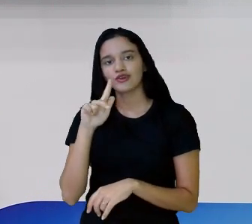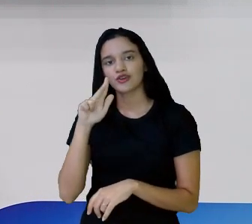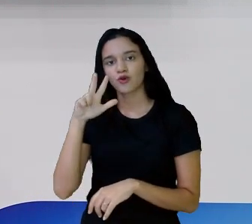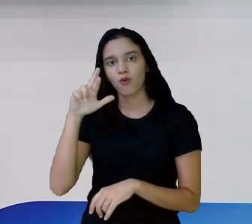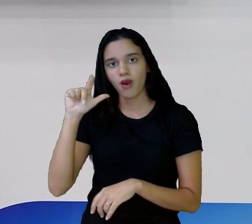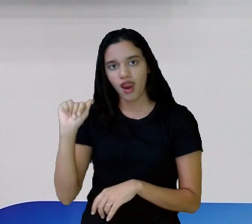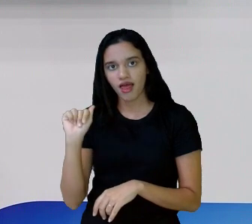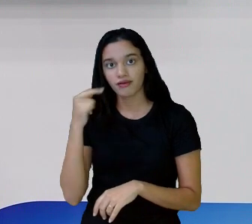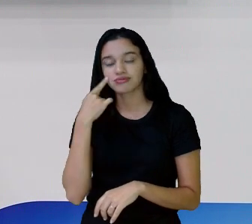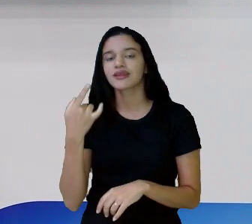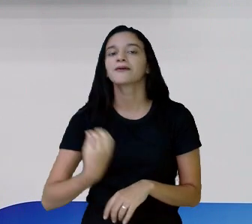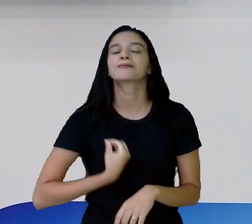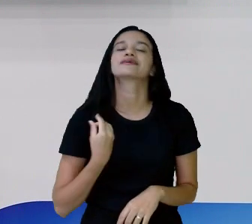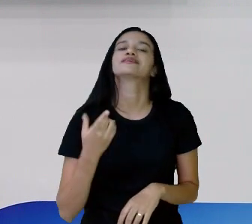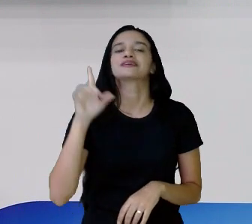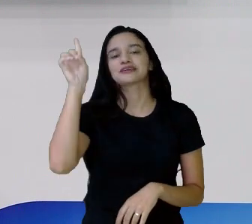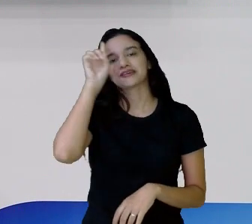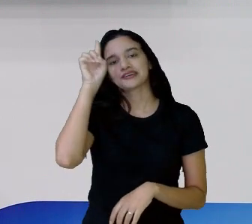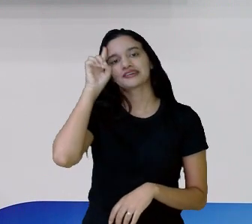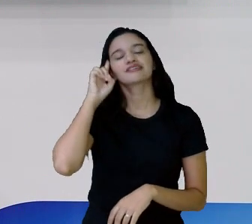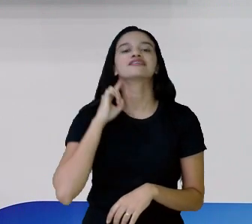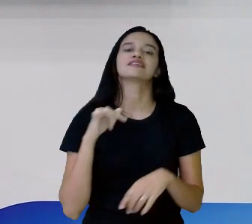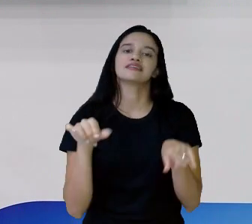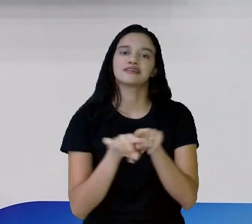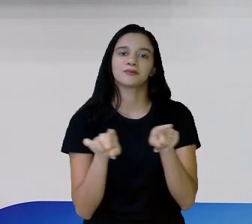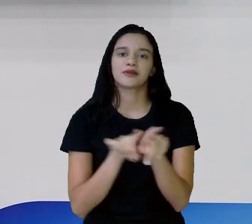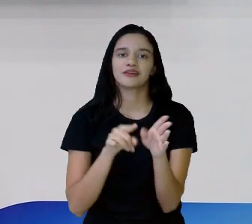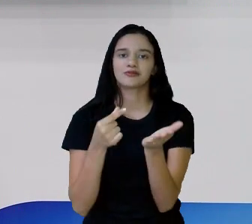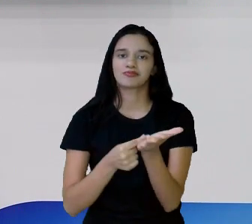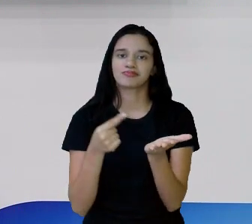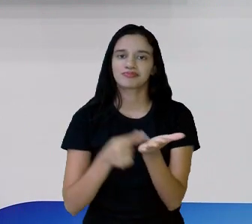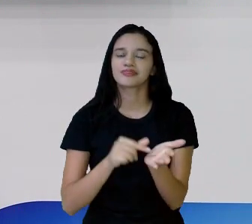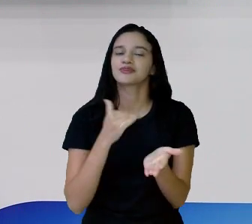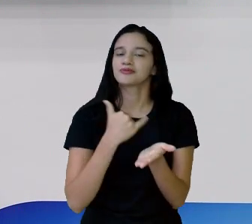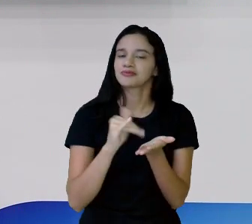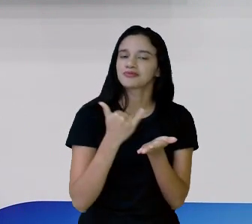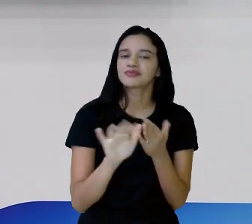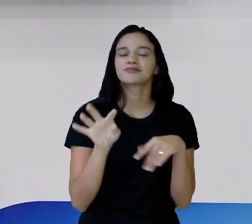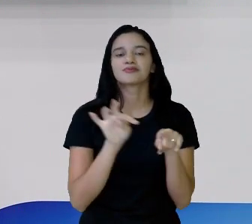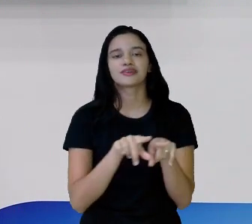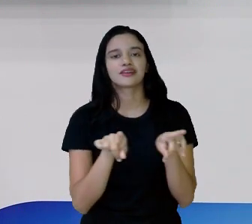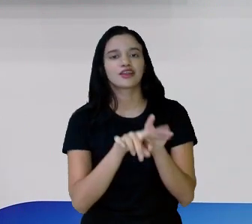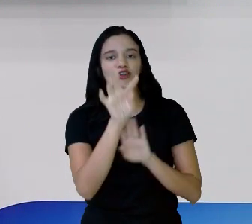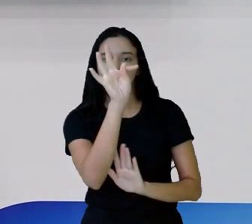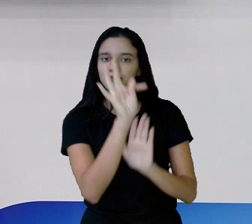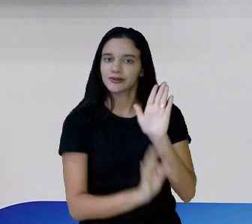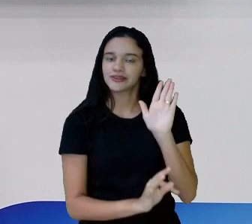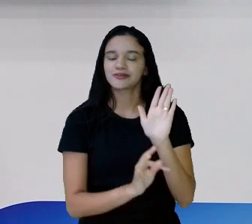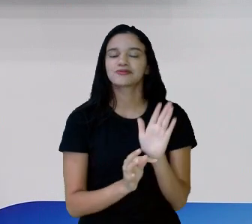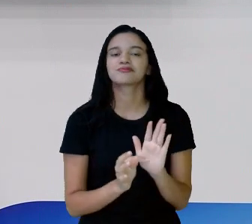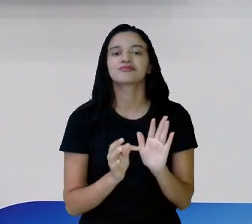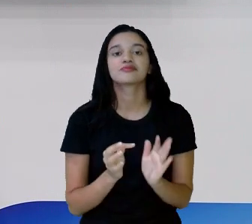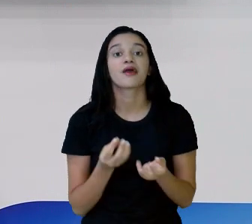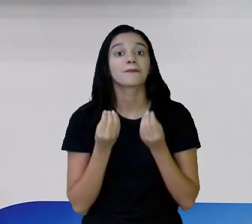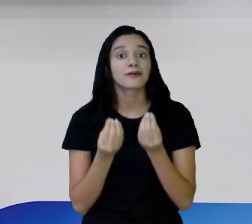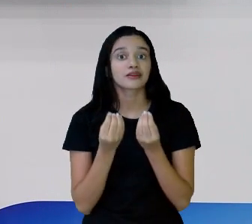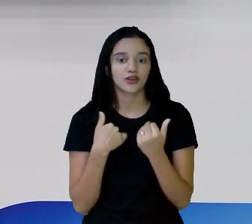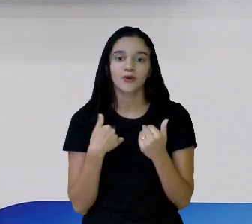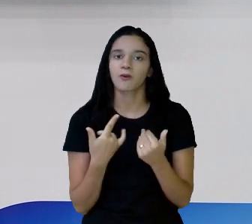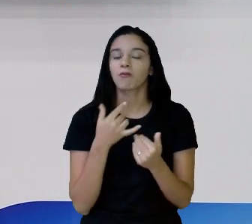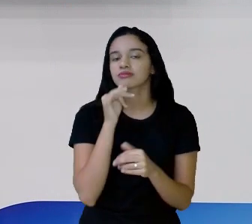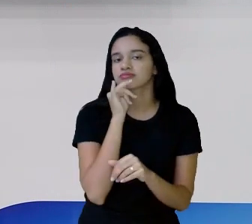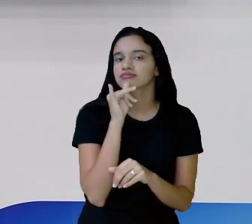mesmo, está presente aí no nosso dia a dia, nos aplicativos de mensagens, nos textos, enfim. Ela serve, como eu já